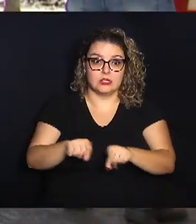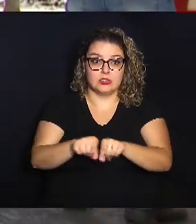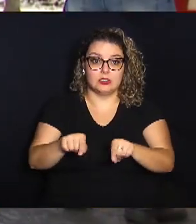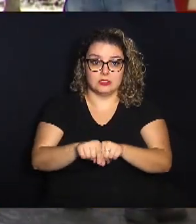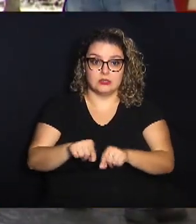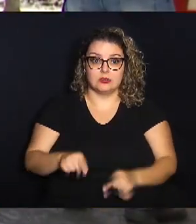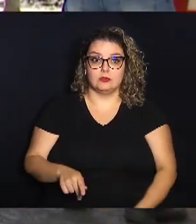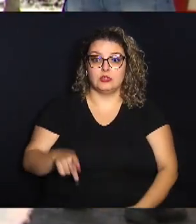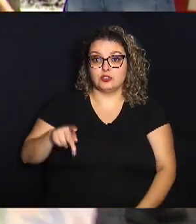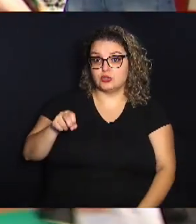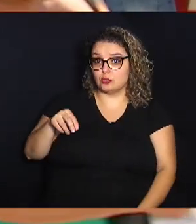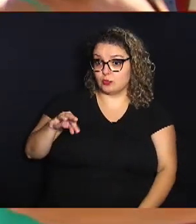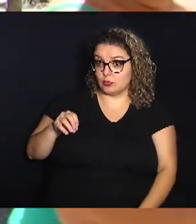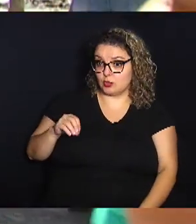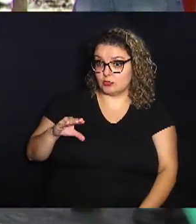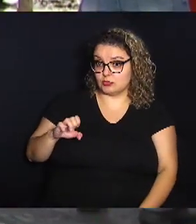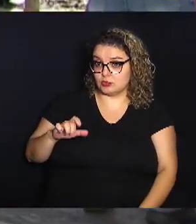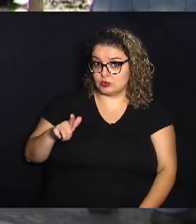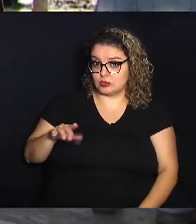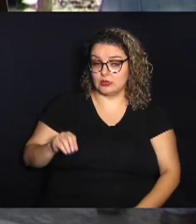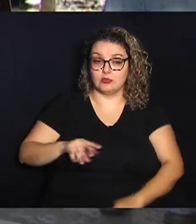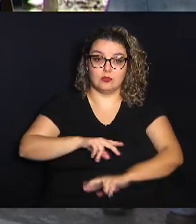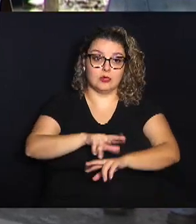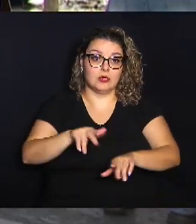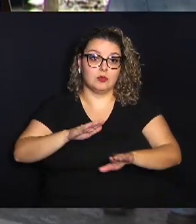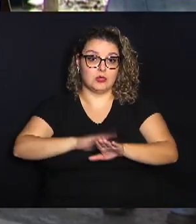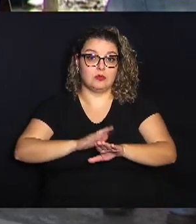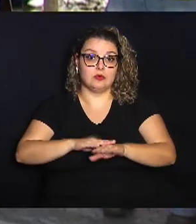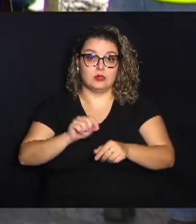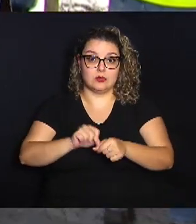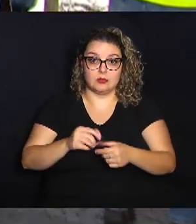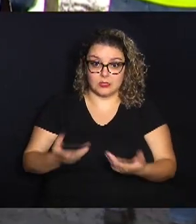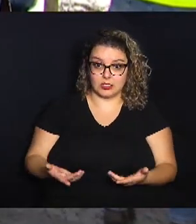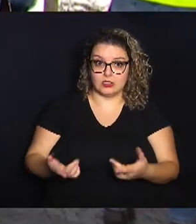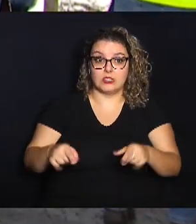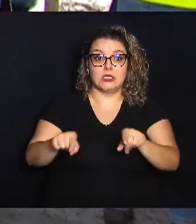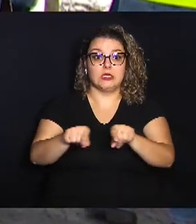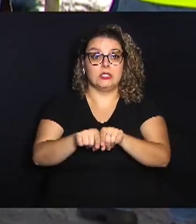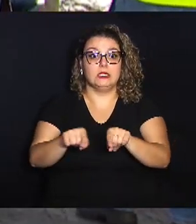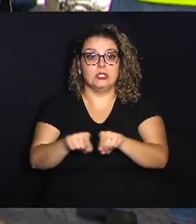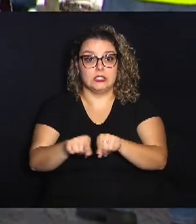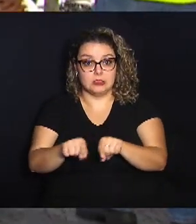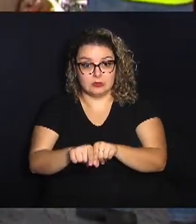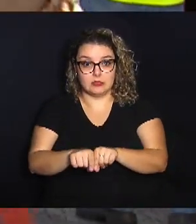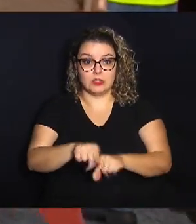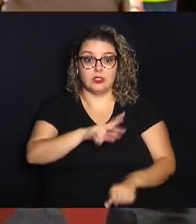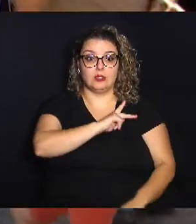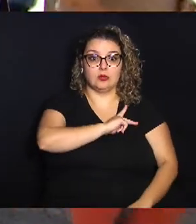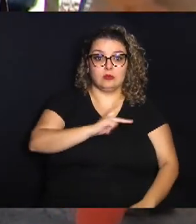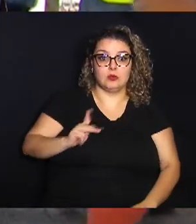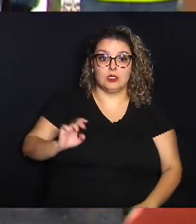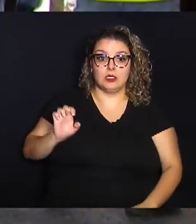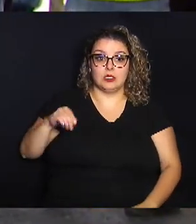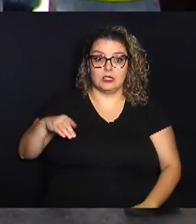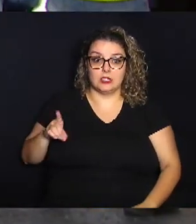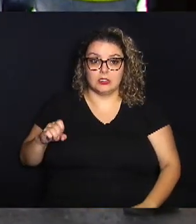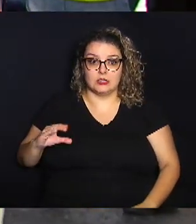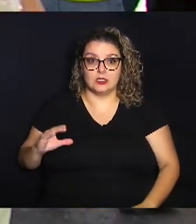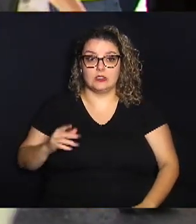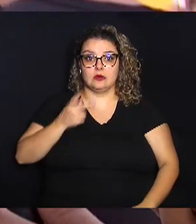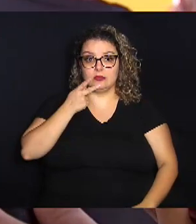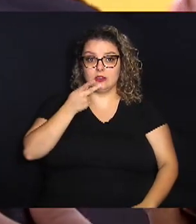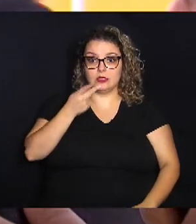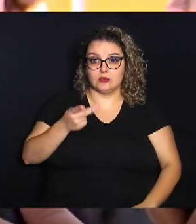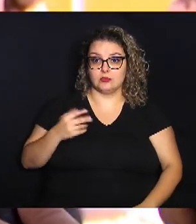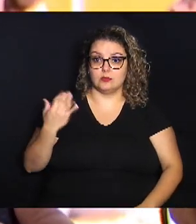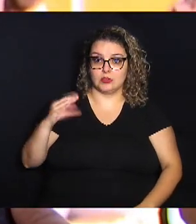ponto cego, enfim, várias atividades estão sendo realizadas. Inclusive, o presidente da INDEC falou sobre o lançamento, olha